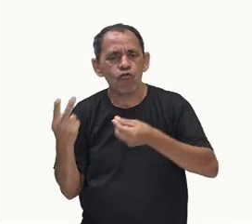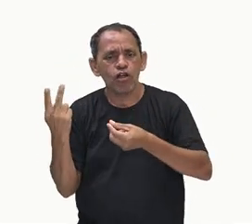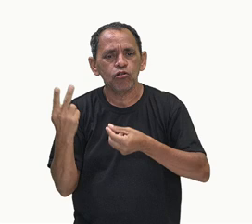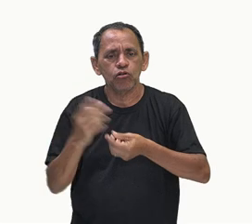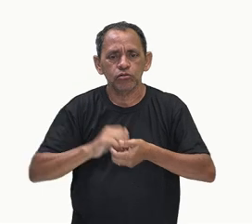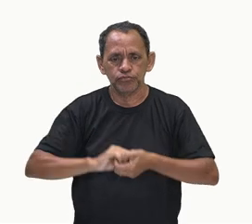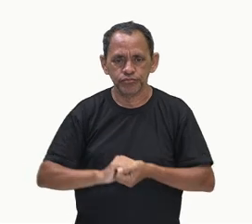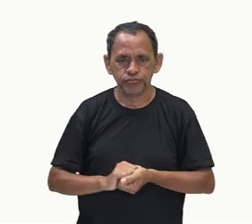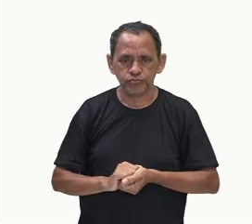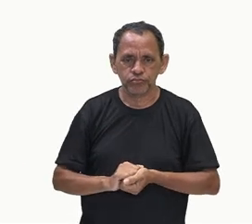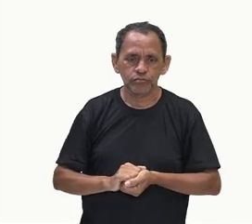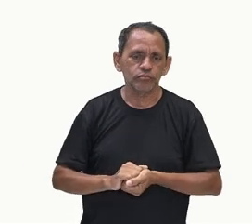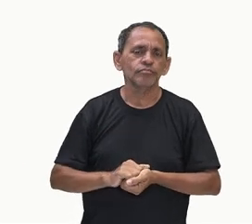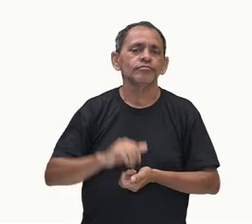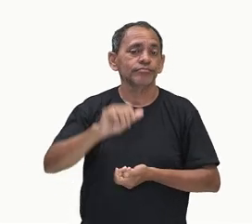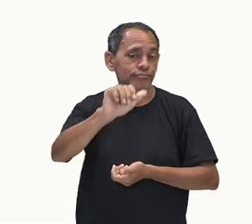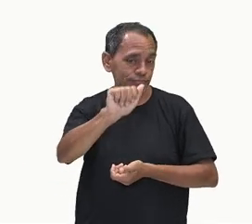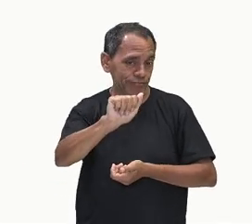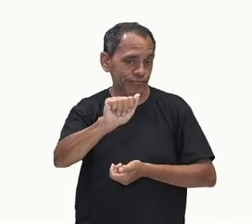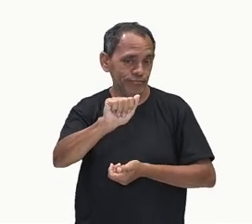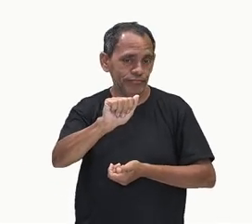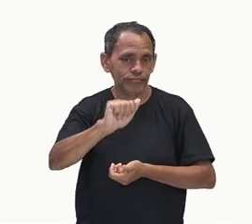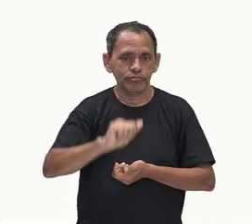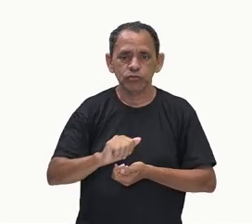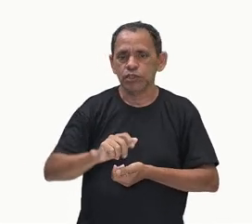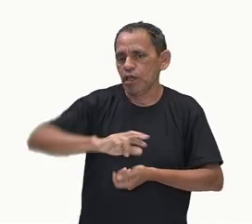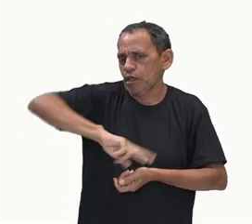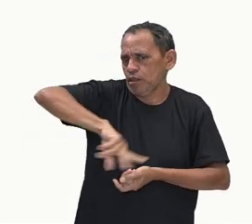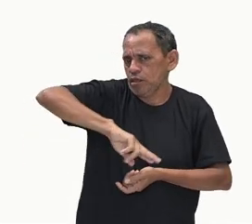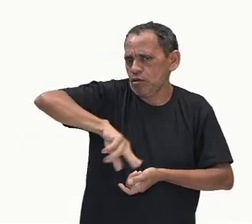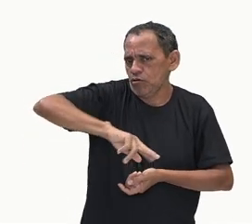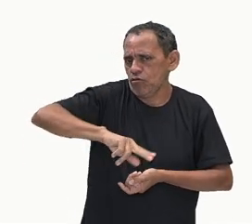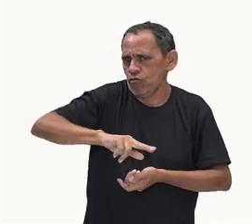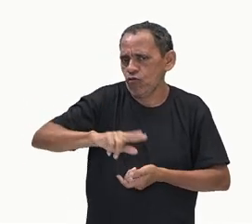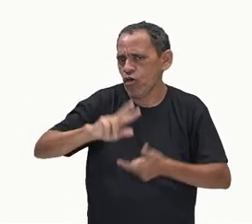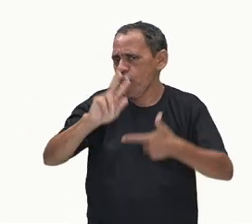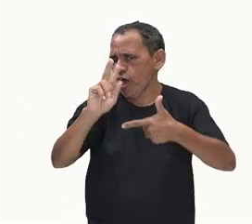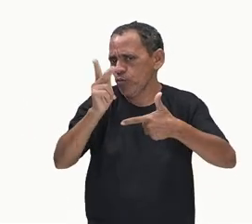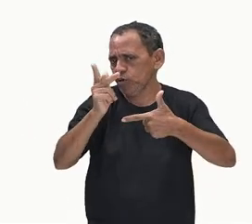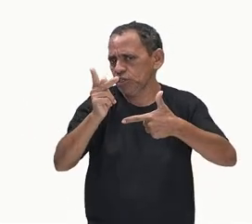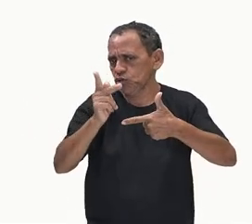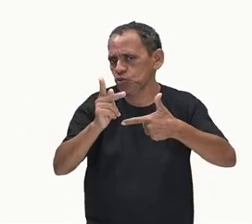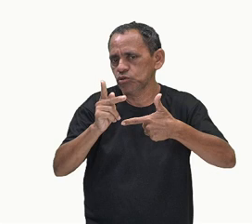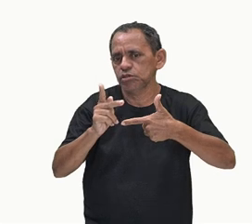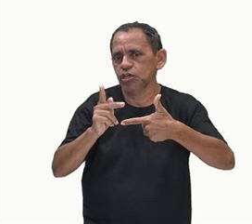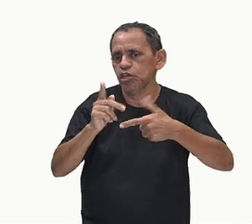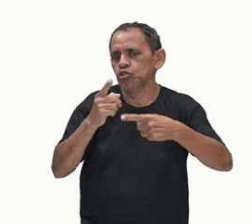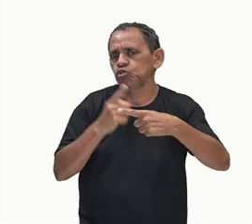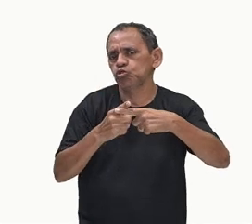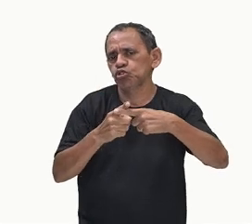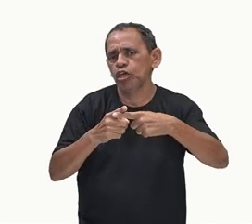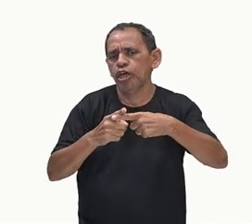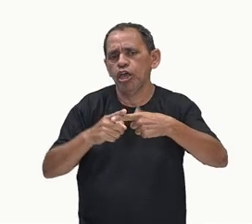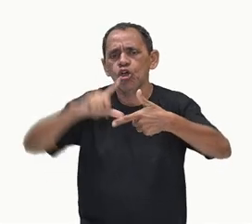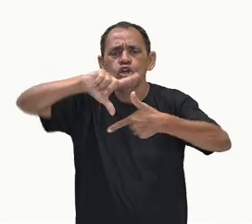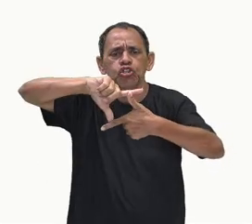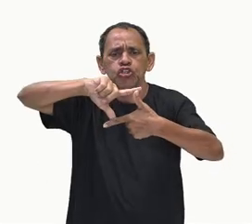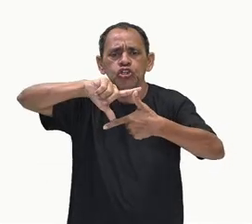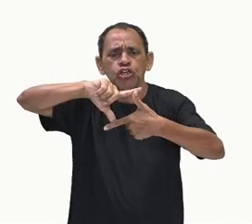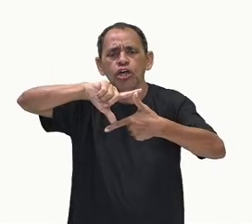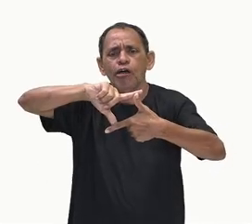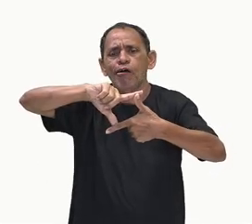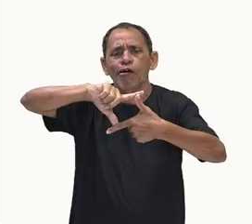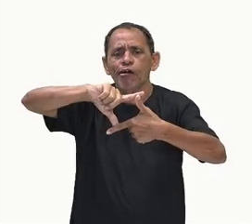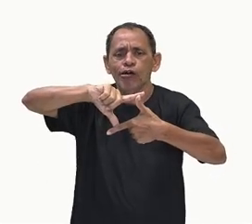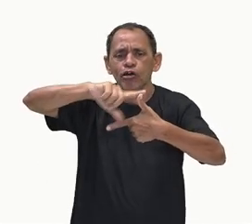de a não é hipotenusa porque não temos um triângulo retângulo temos um triângulo qualquer E para isso a